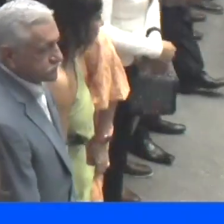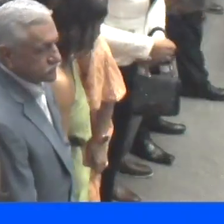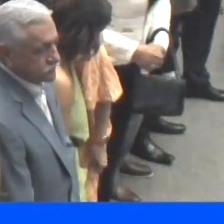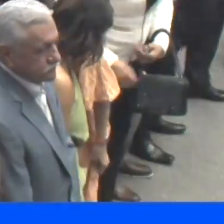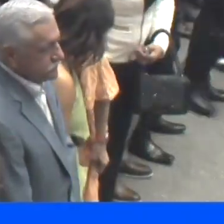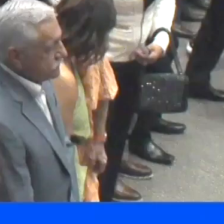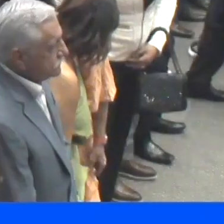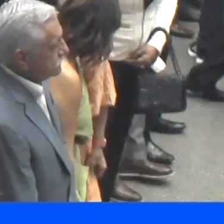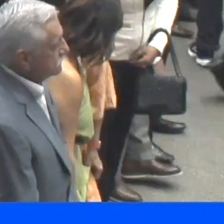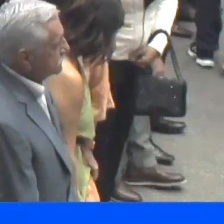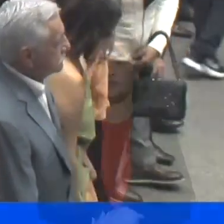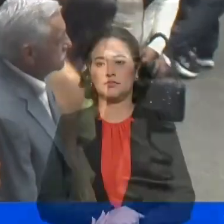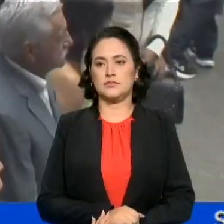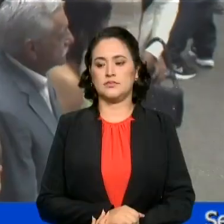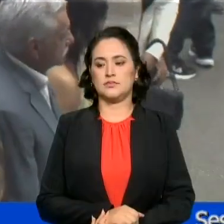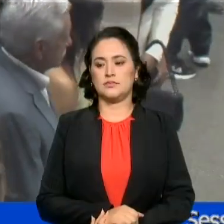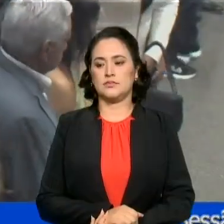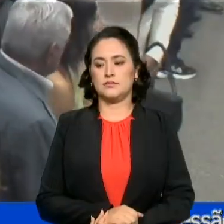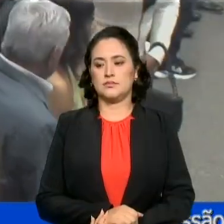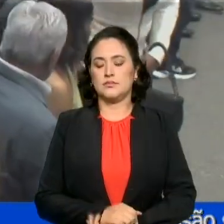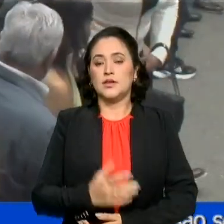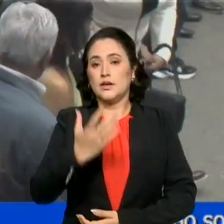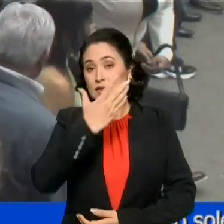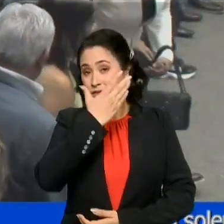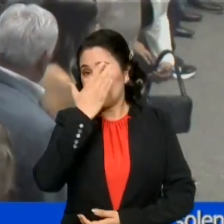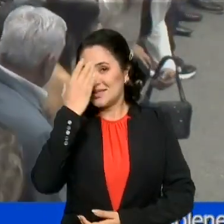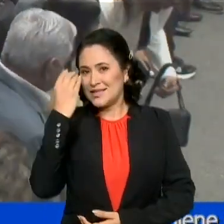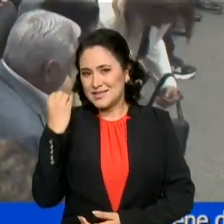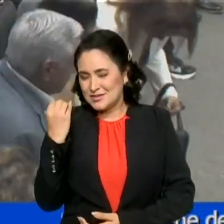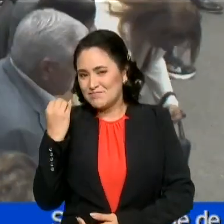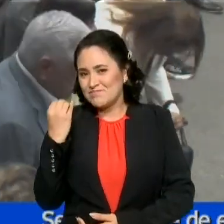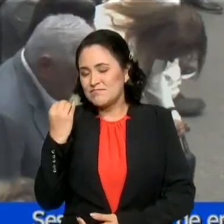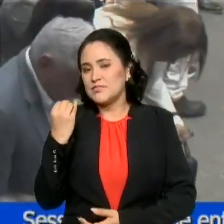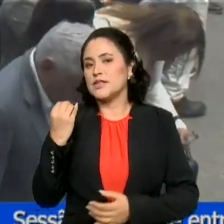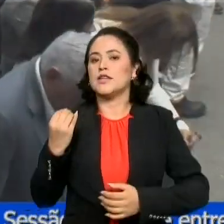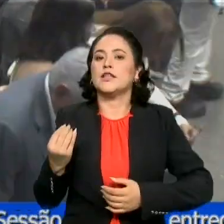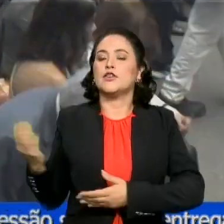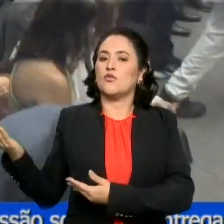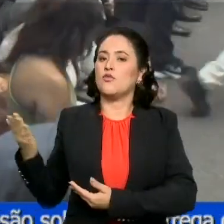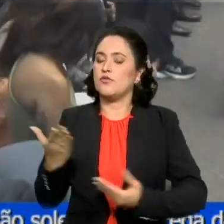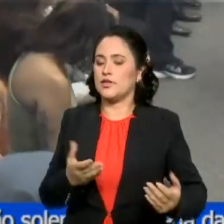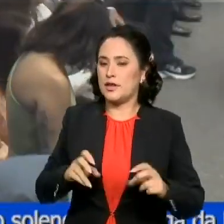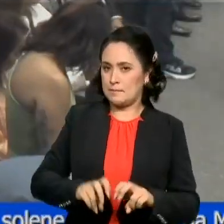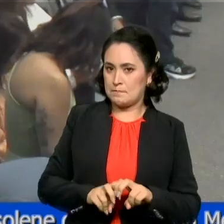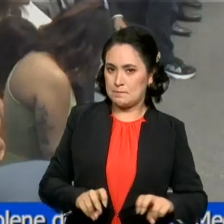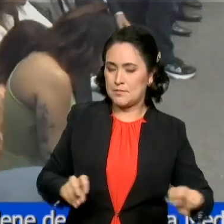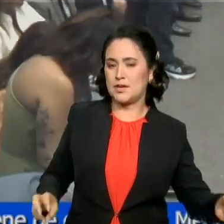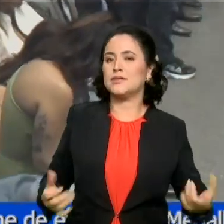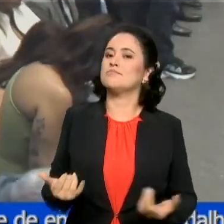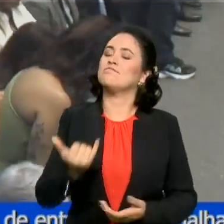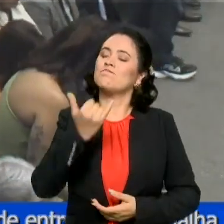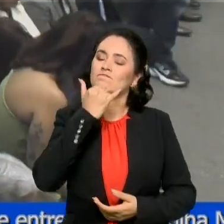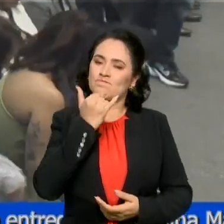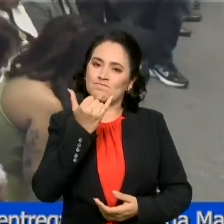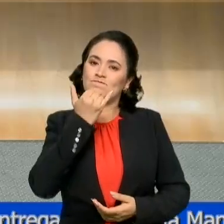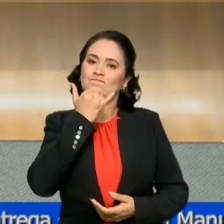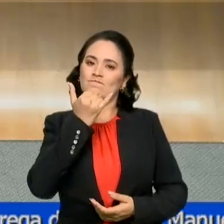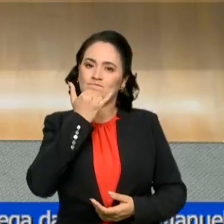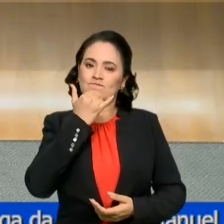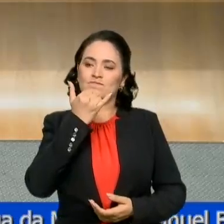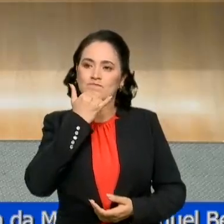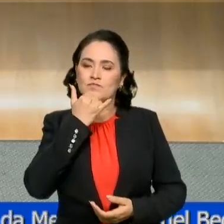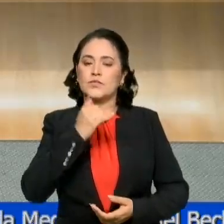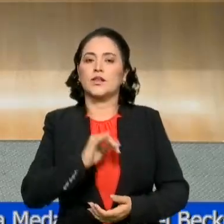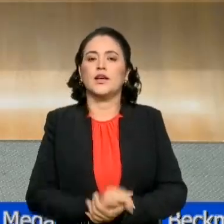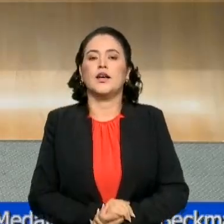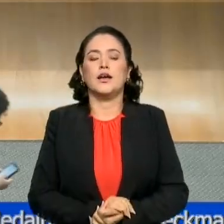Eu esqueci de concluir a composição da mesa, vocês vão me desculpar. Eu convido o